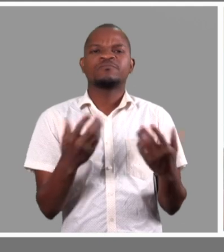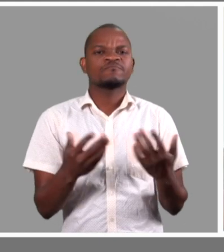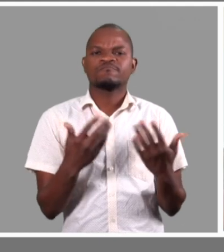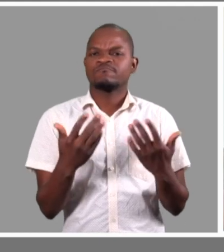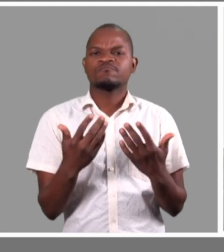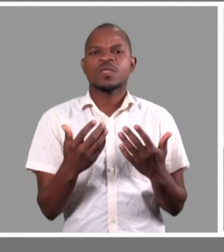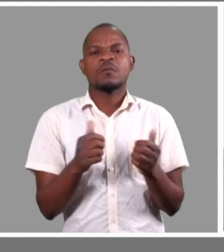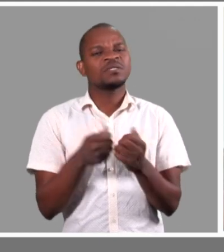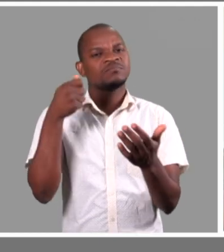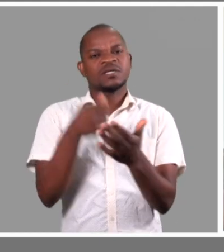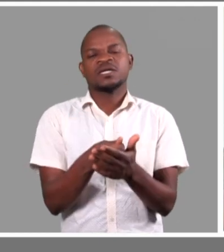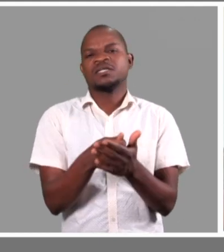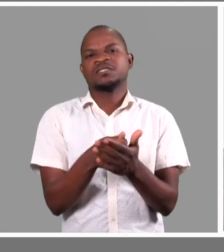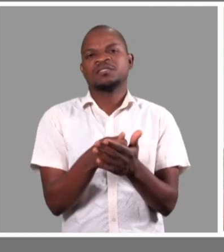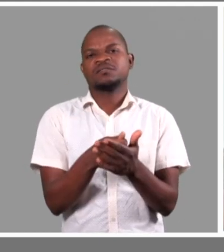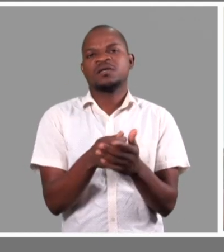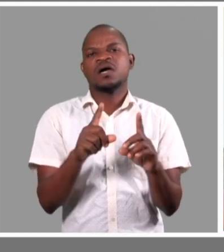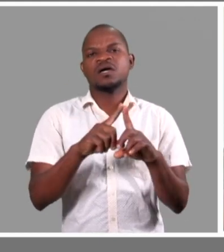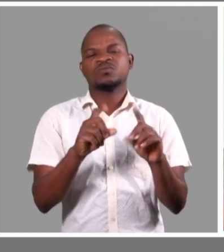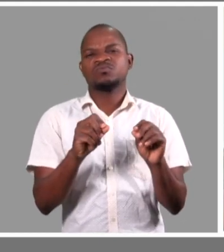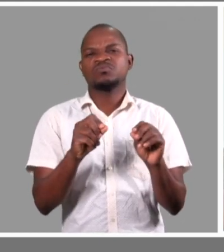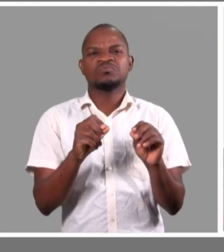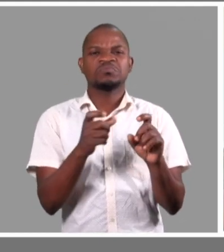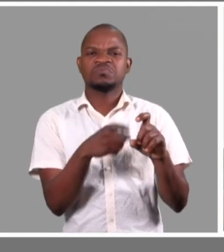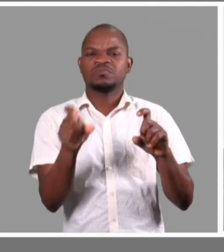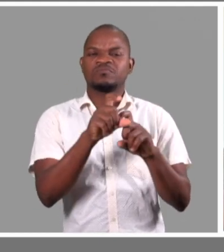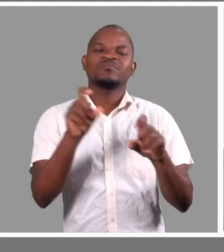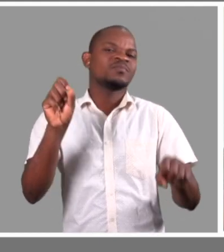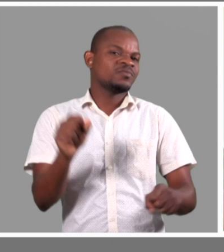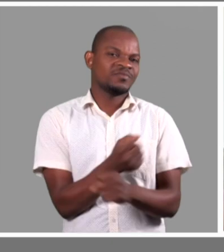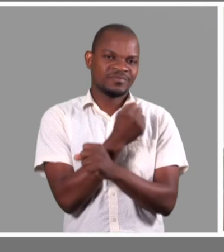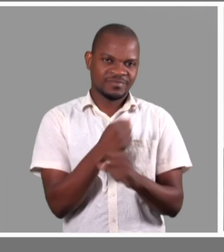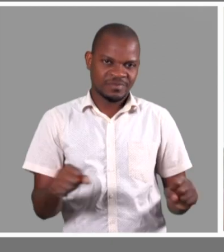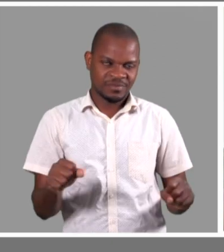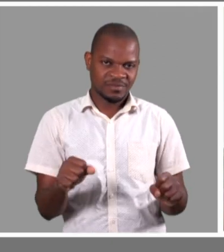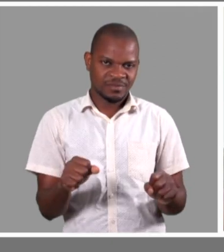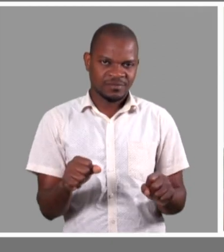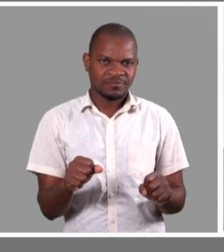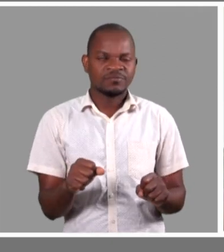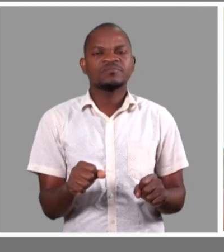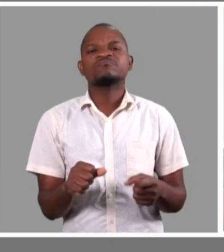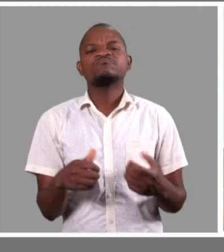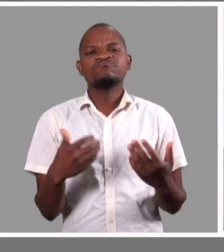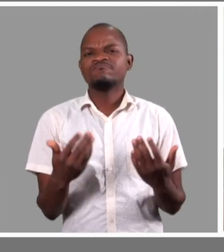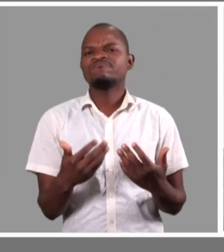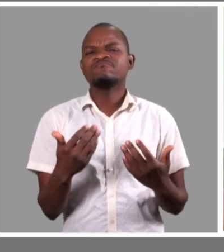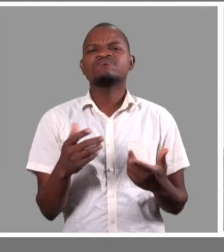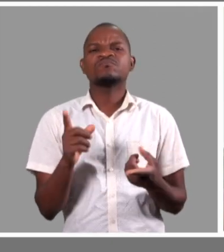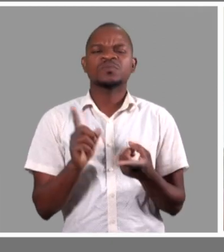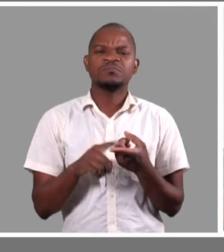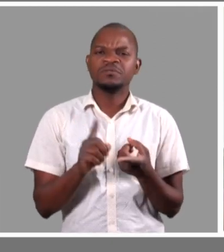e passar a celebais, e não pagar as regações, sim,